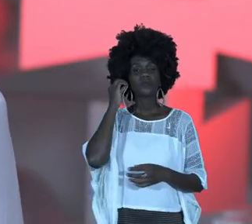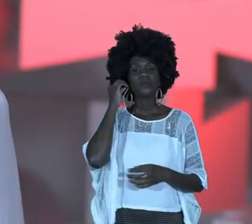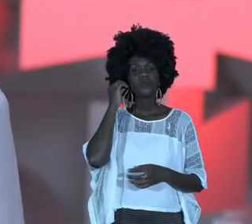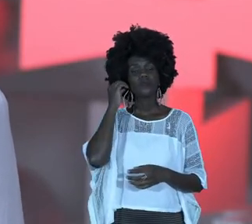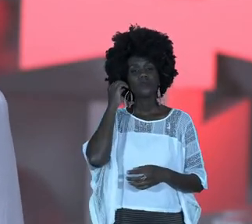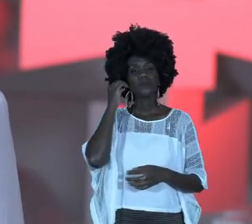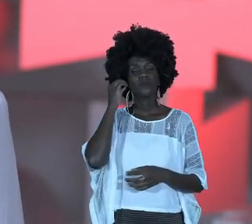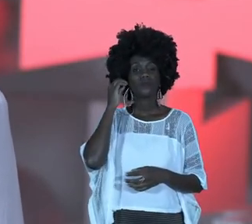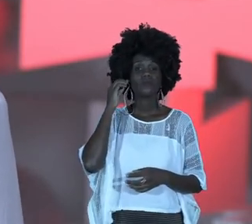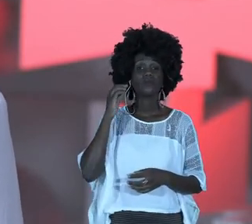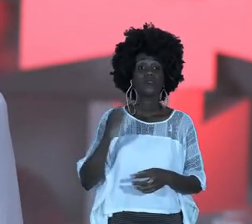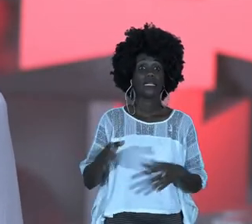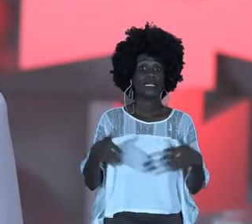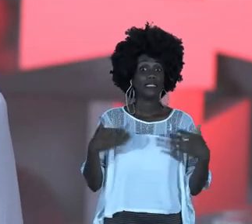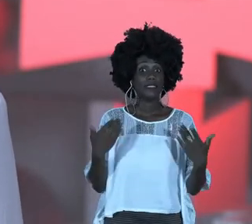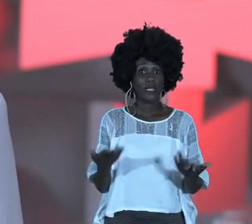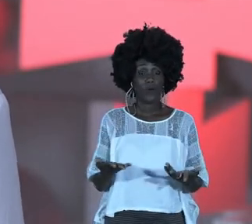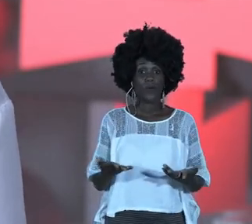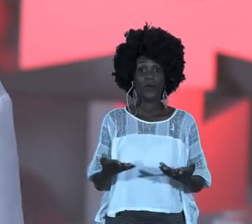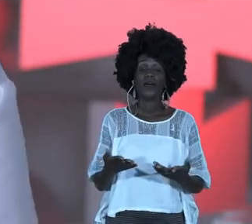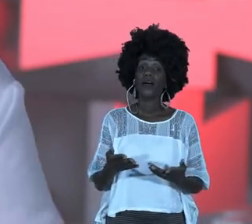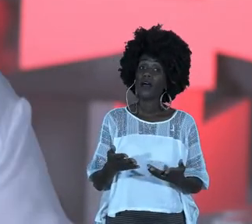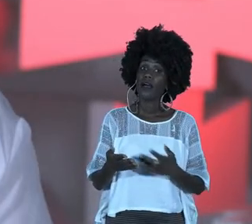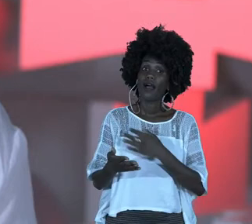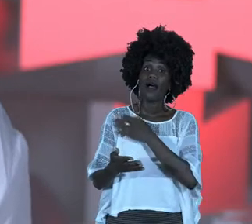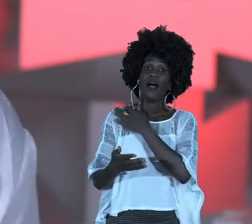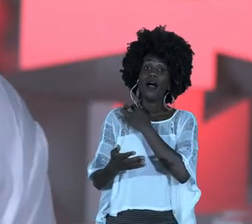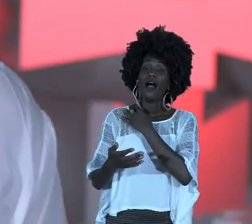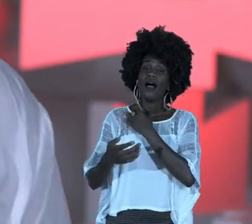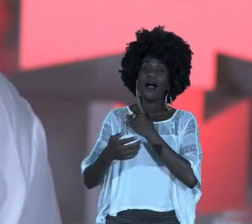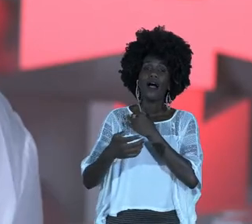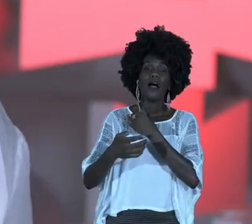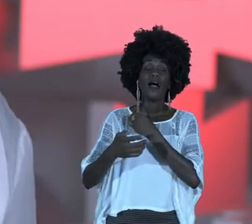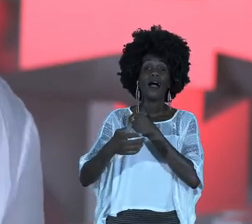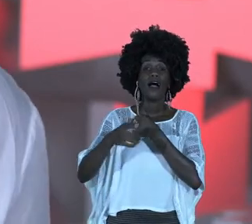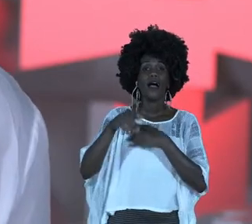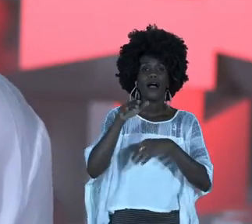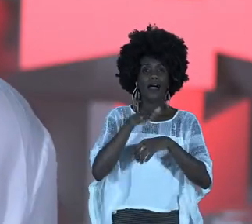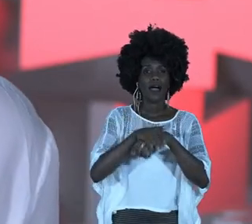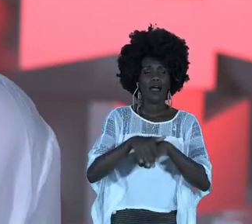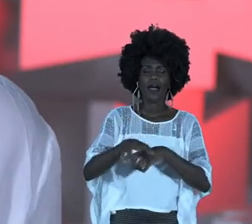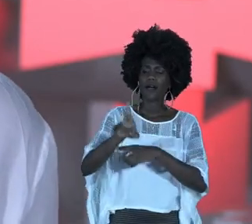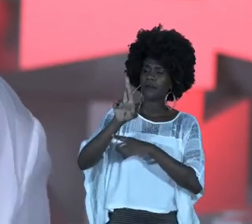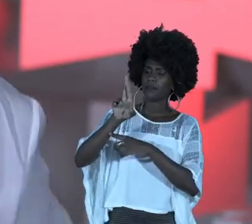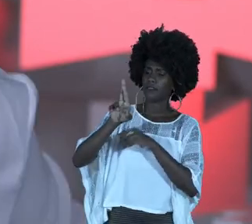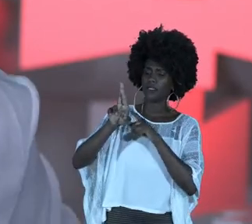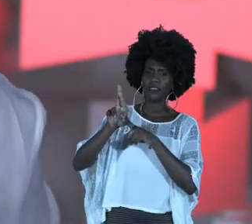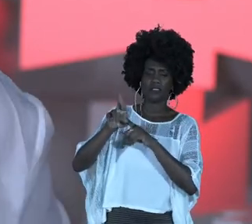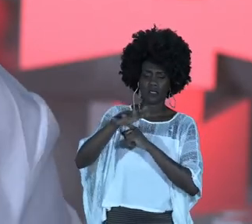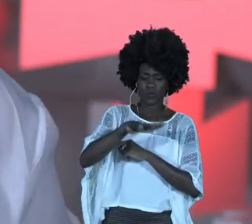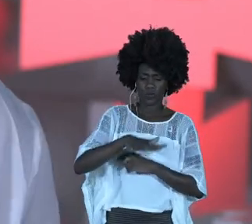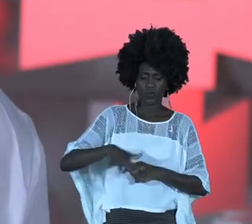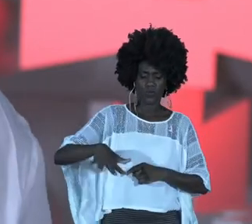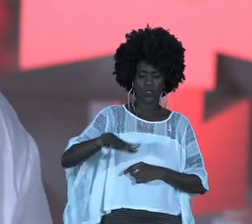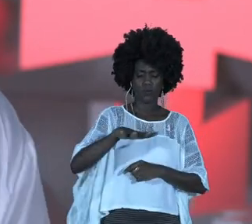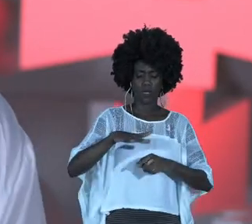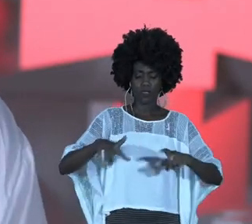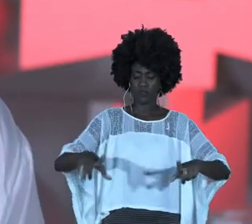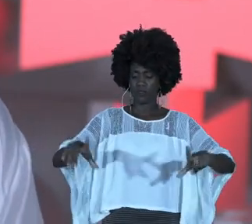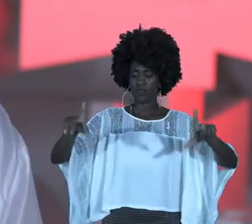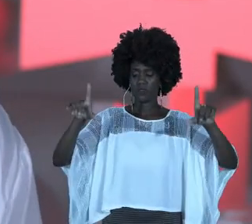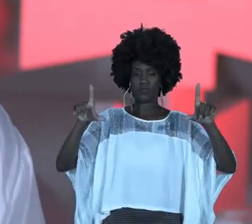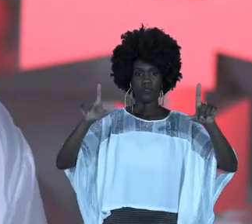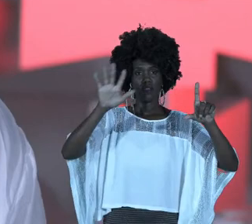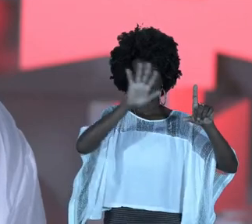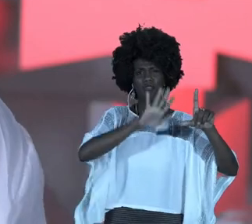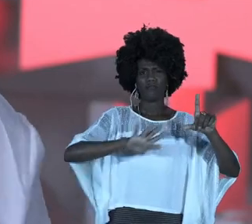Bem, essa questão da representação do espaço numa superfície plana, ela é mesmo